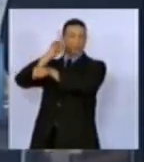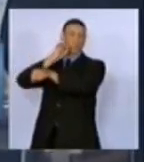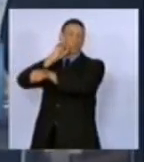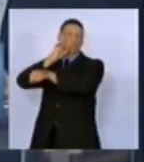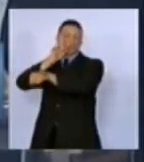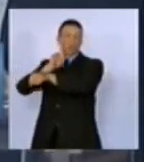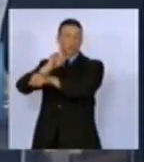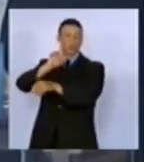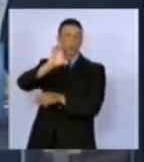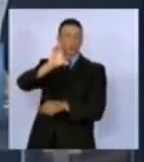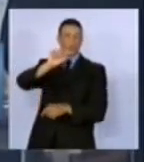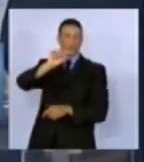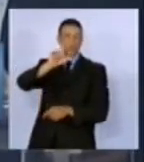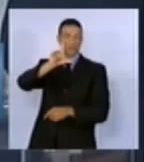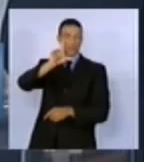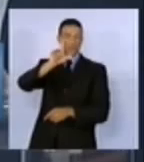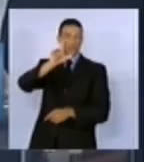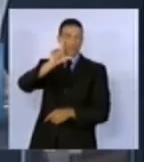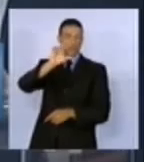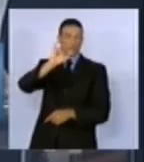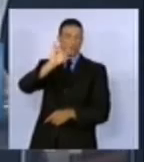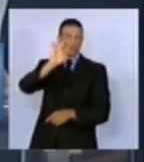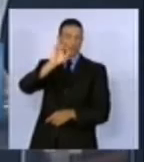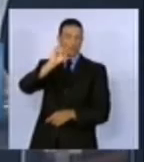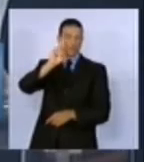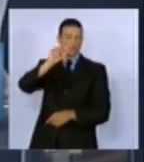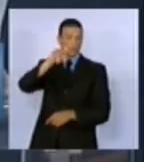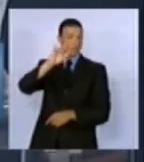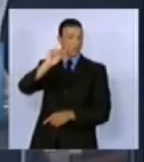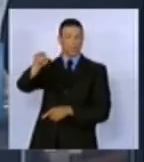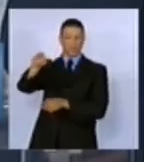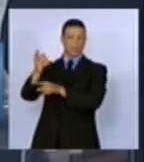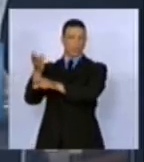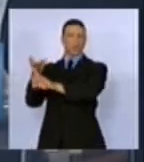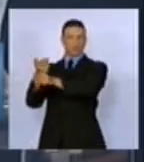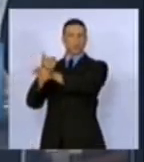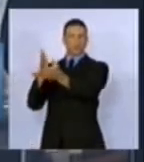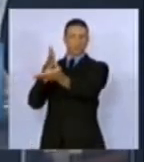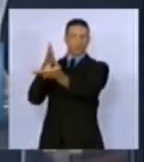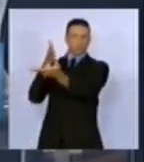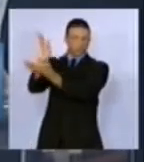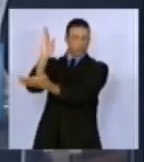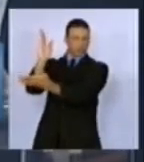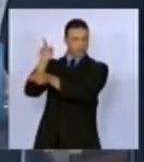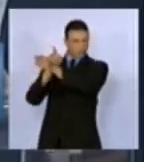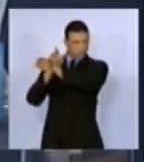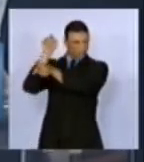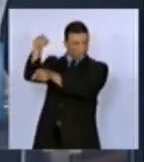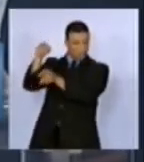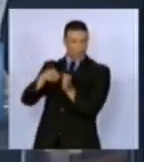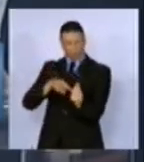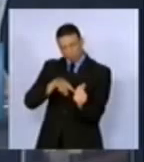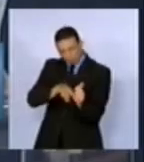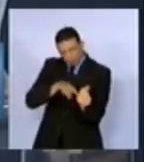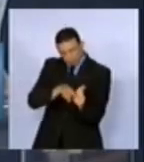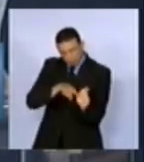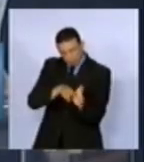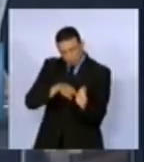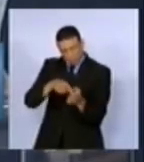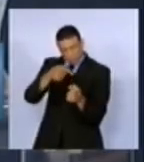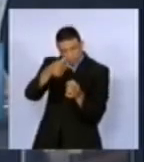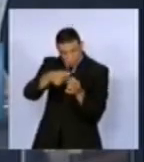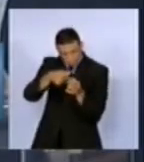cusas restrições ambientais são fortíssimas e após uma análise aprofundada do etanol produzido de cana de